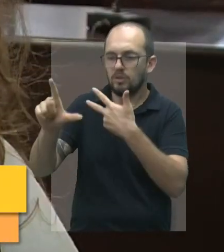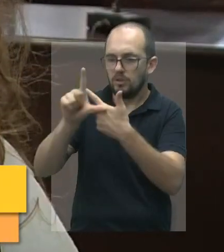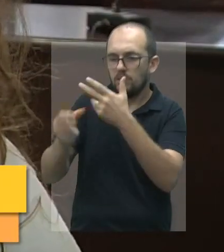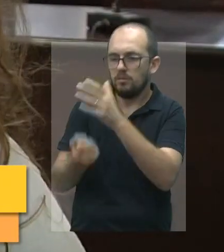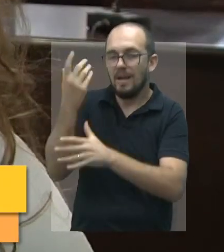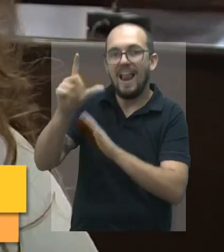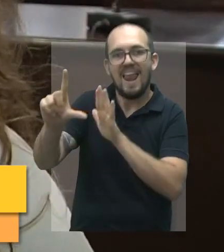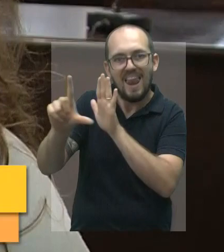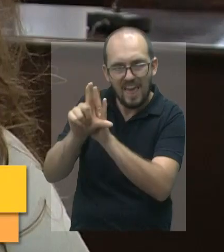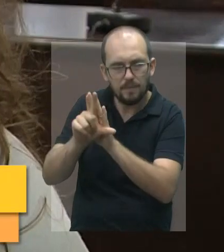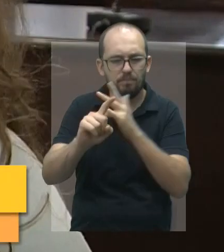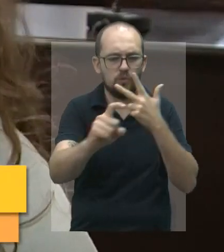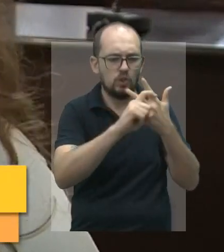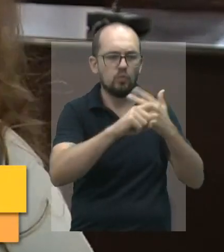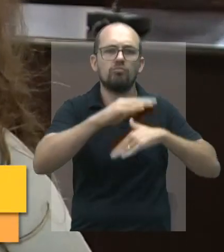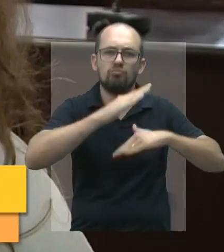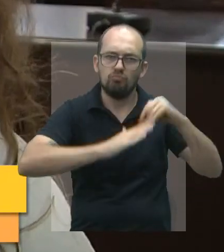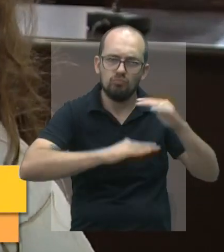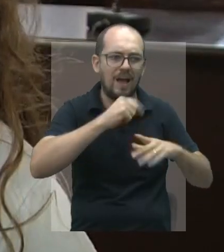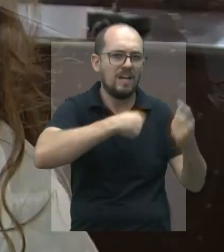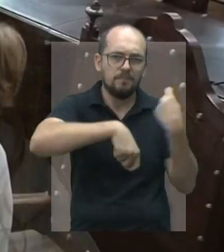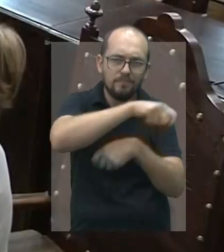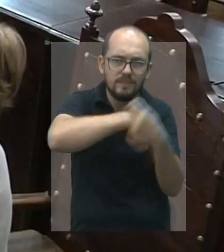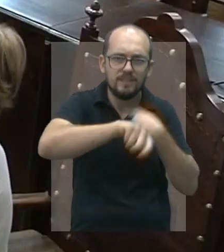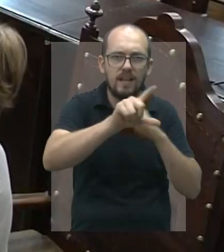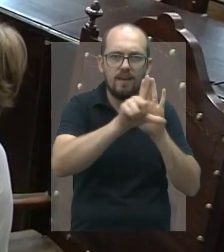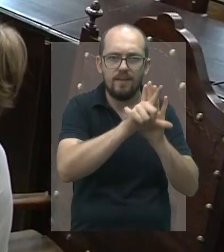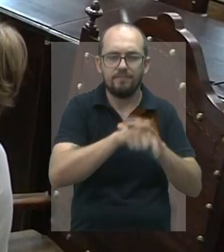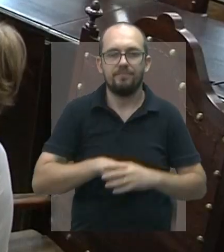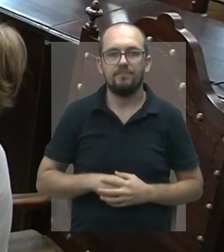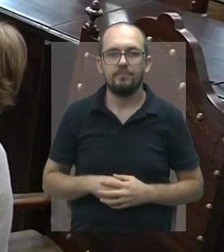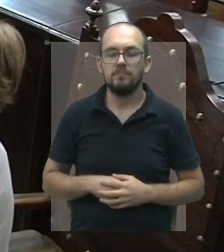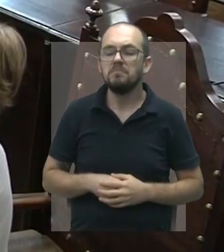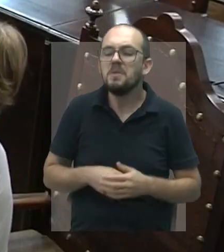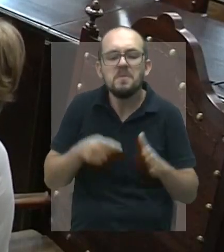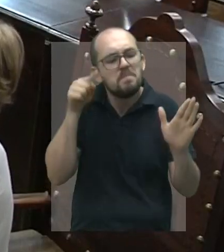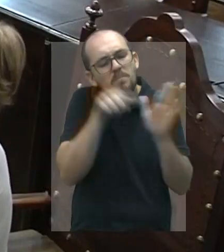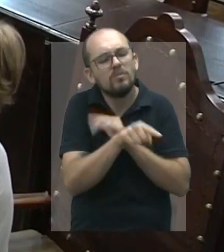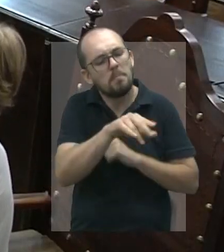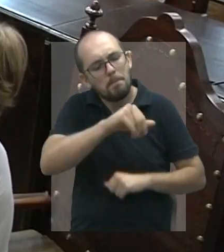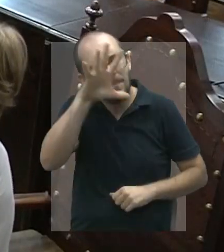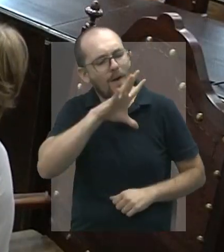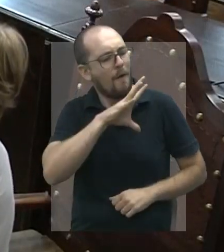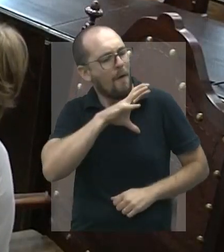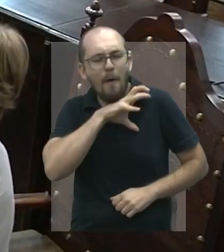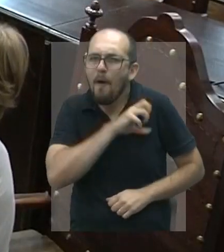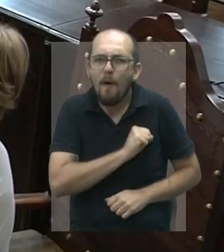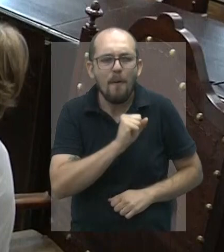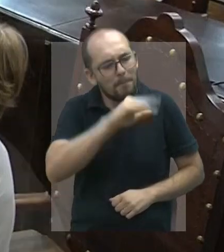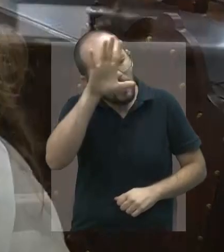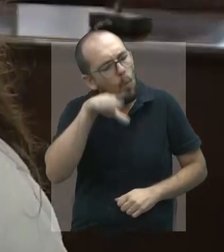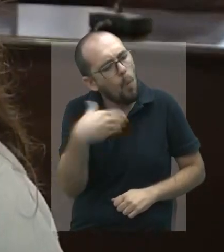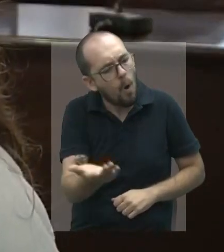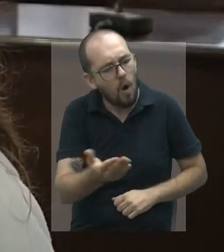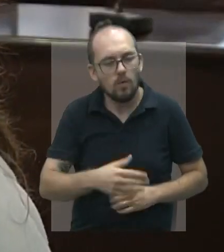executivo é de executar, administrar as leis. O que você achou mais legal, que você mais gostou?